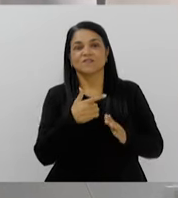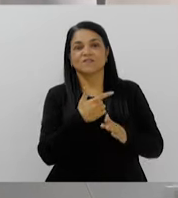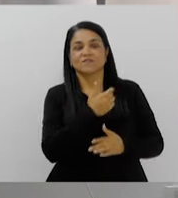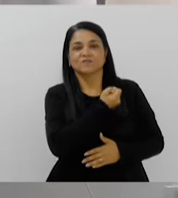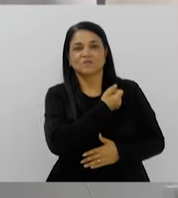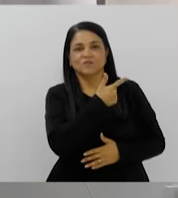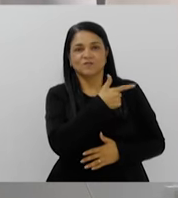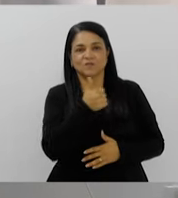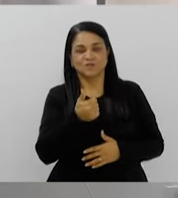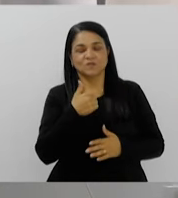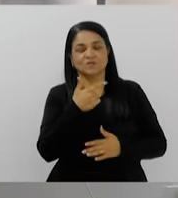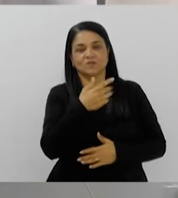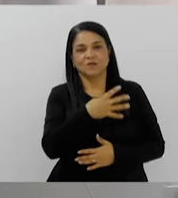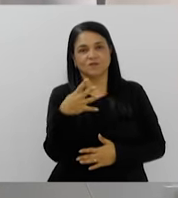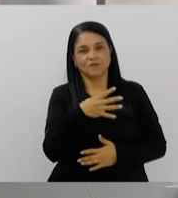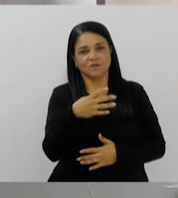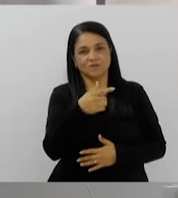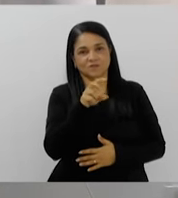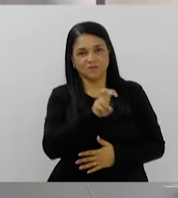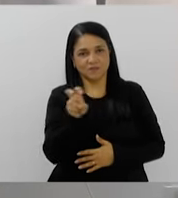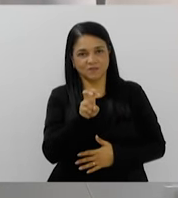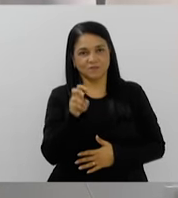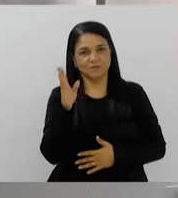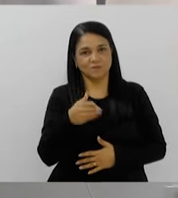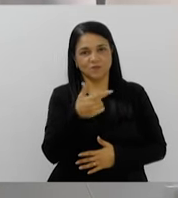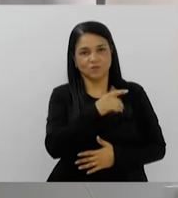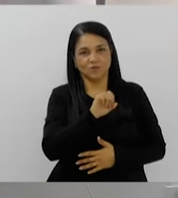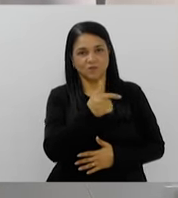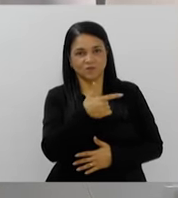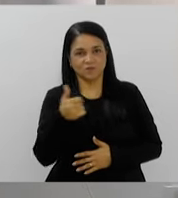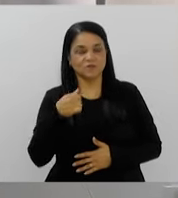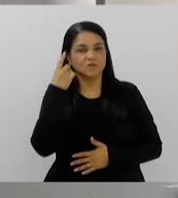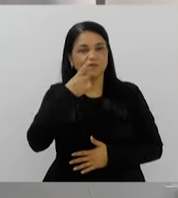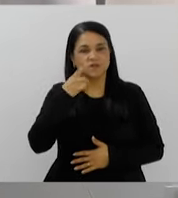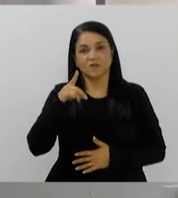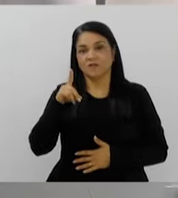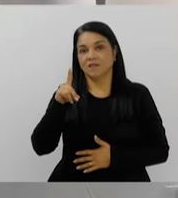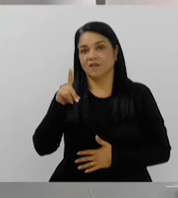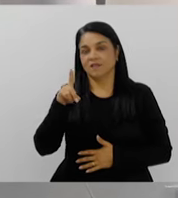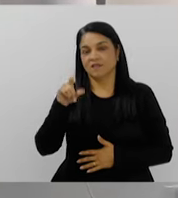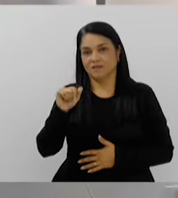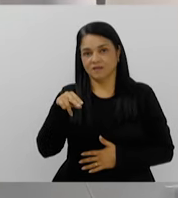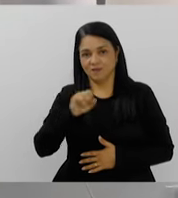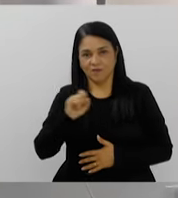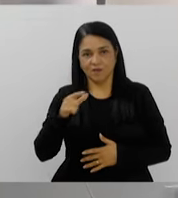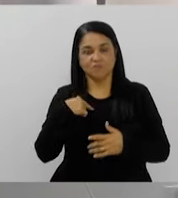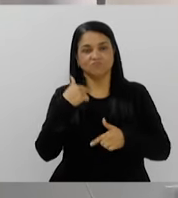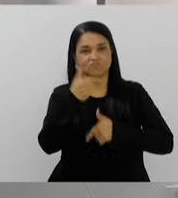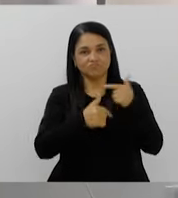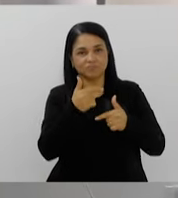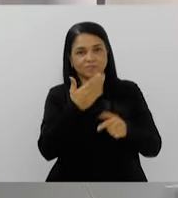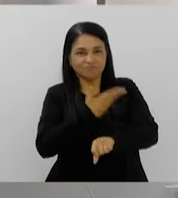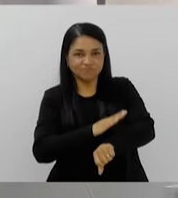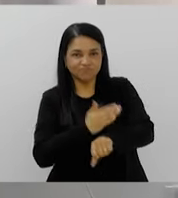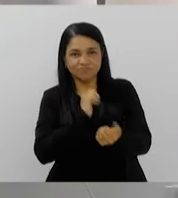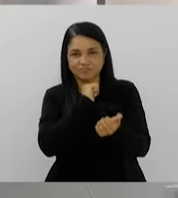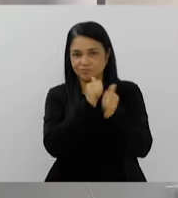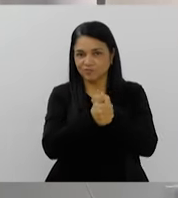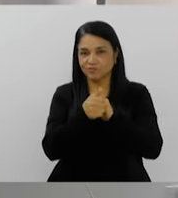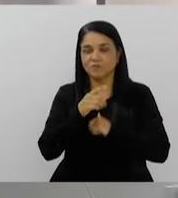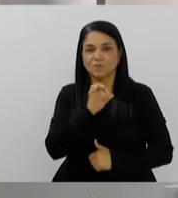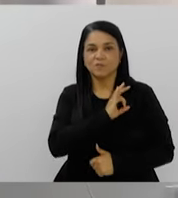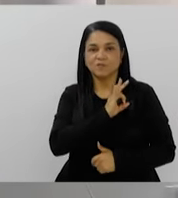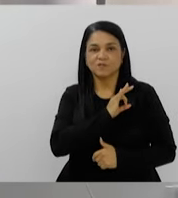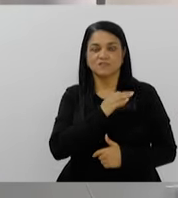projeto de lei 4455 de 21, de autoria do deputado Daniel Librelon, que institui o programa de prática de atividades físicas e desportivas por policiais